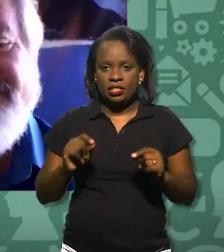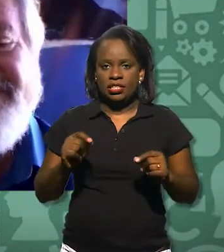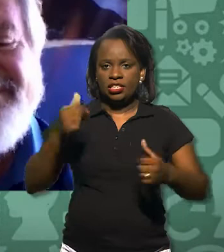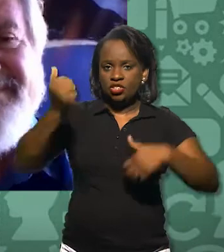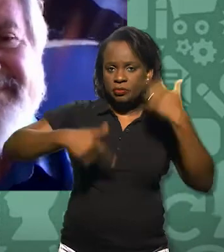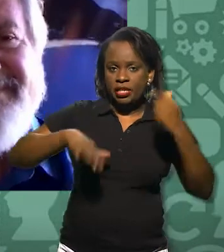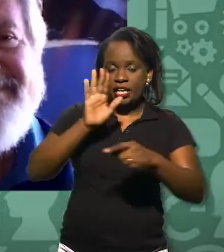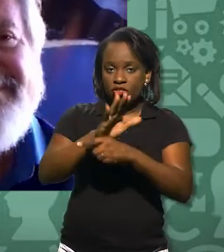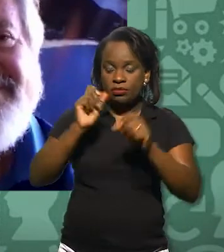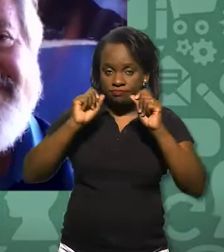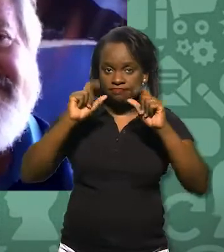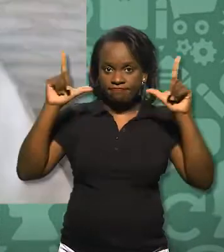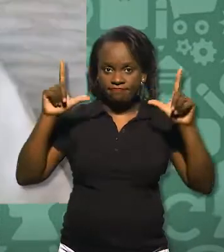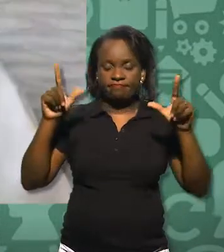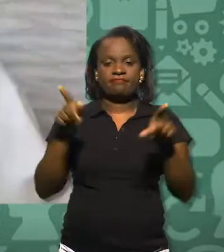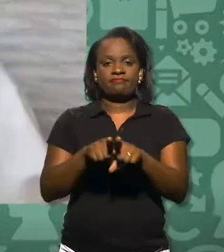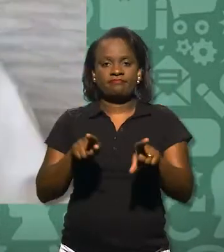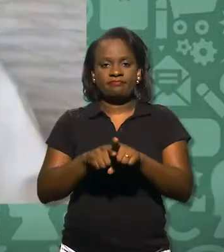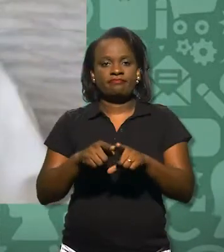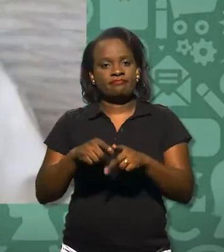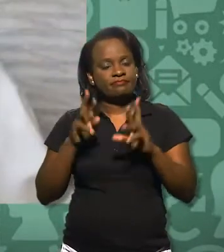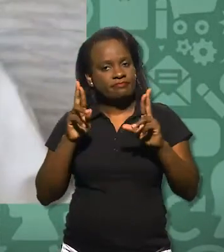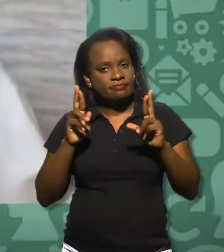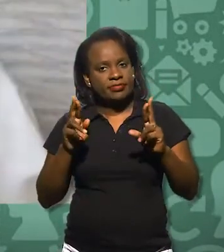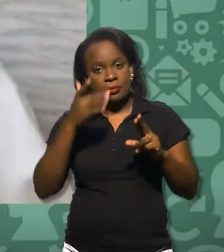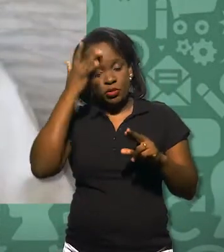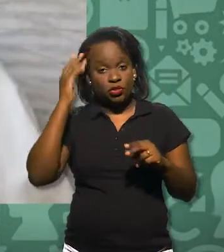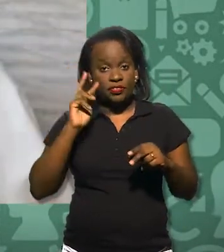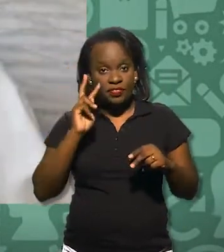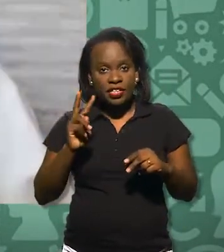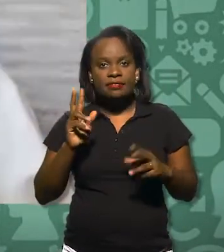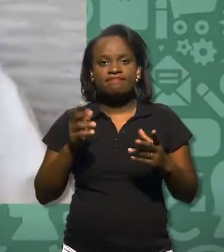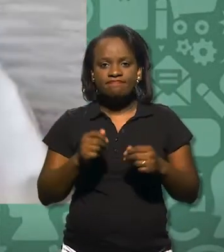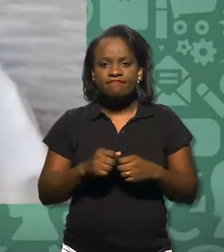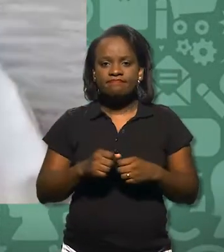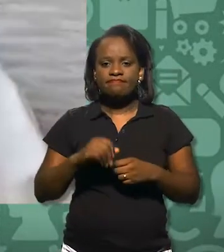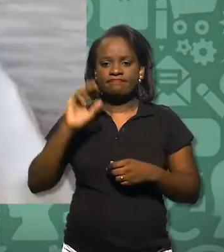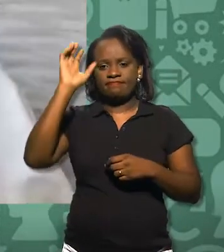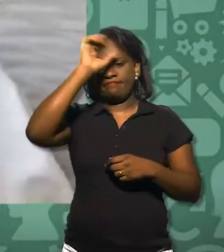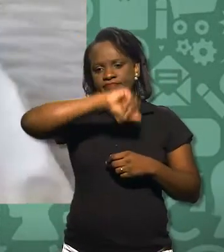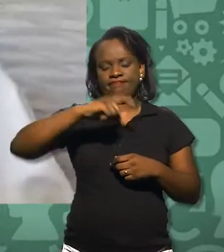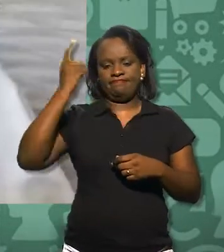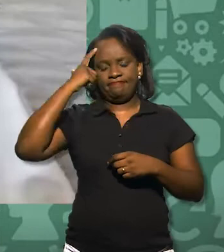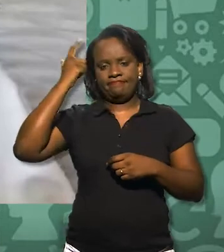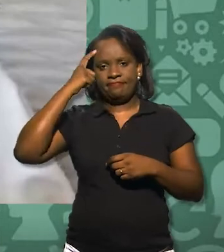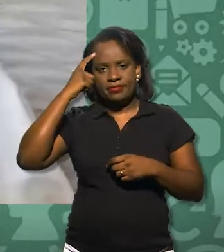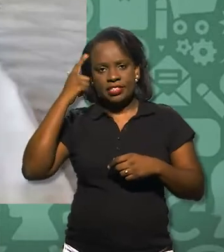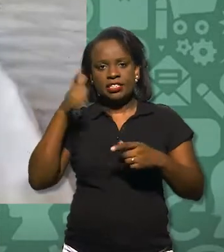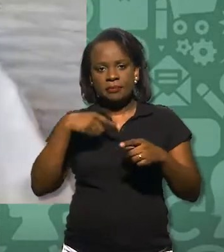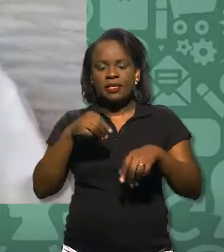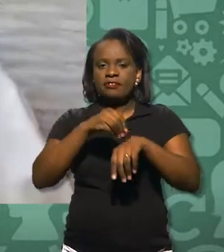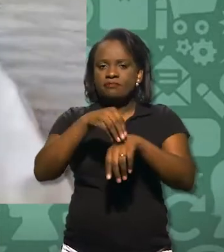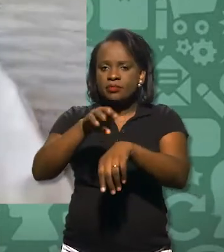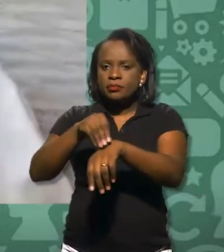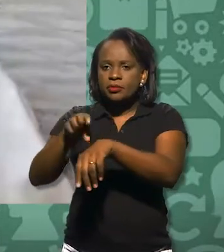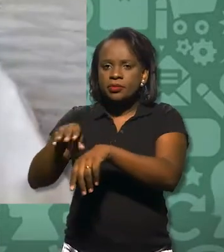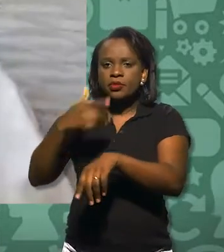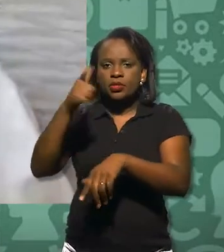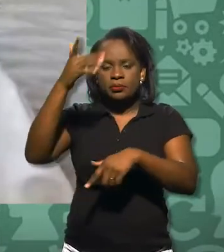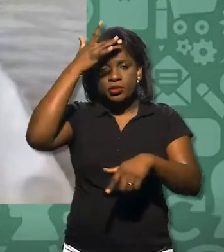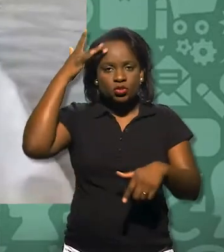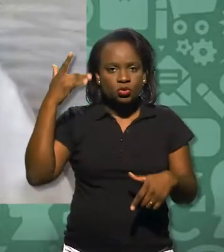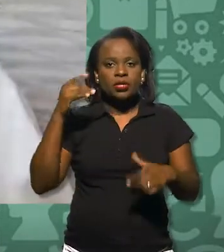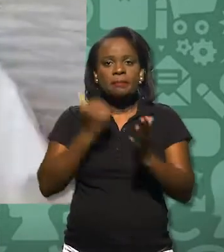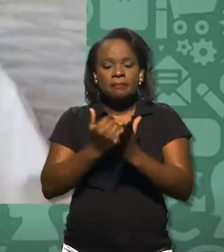pontuar, dar alguns alertas. Tomara que quem esteja assistindo a gente consiga criar essa conscientização e passar essas informações